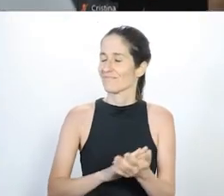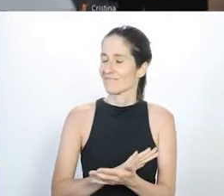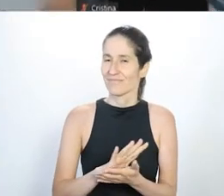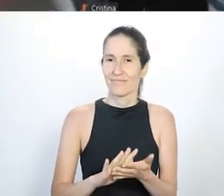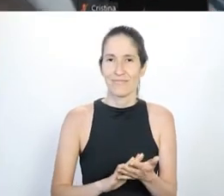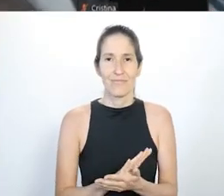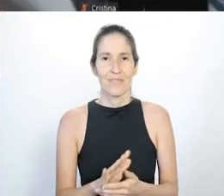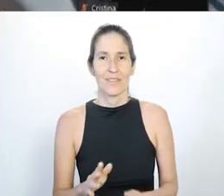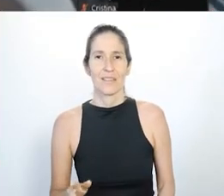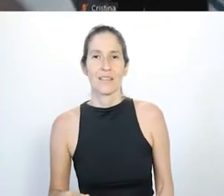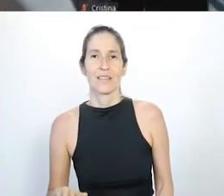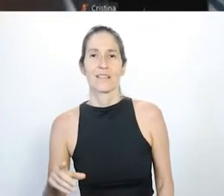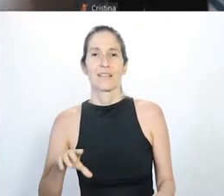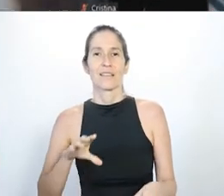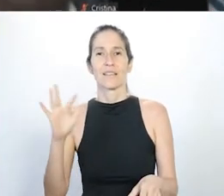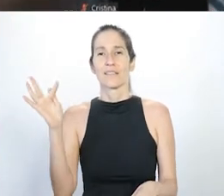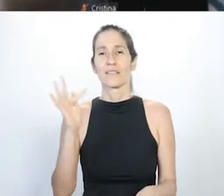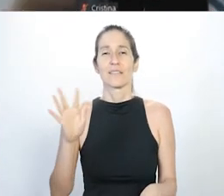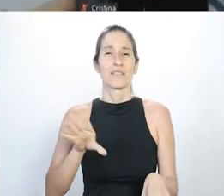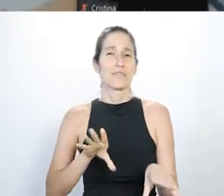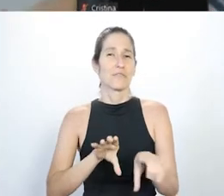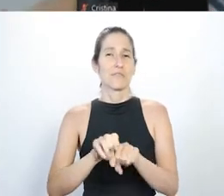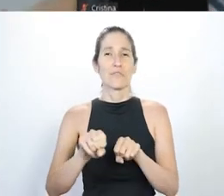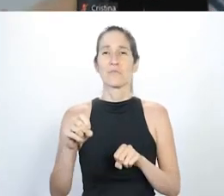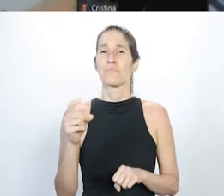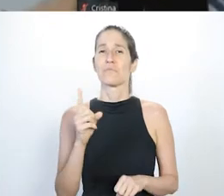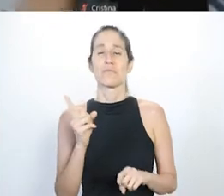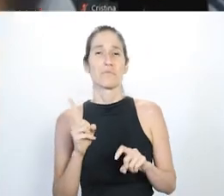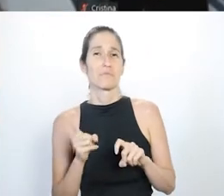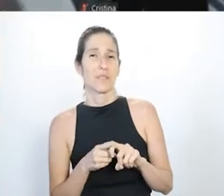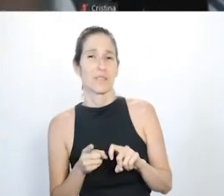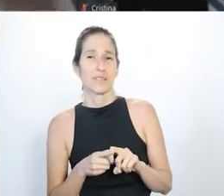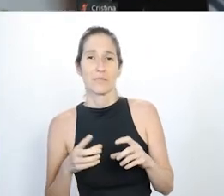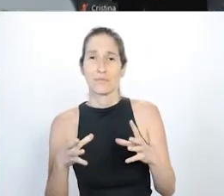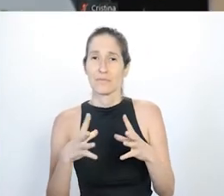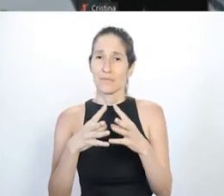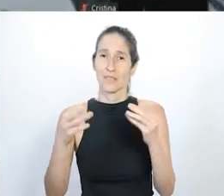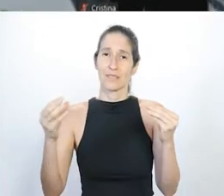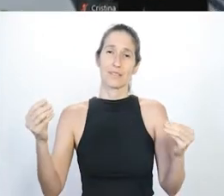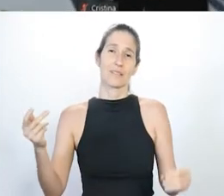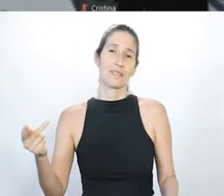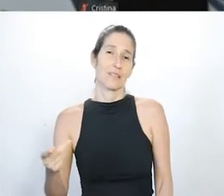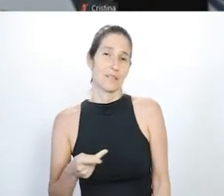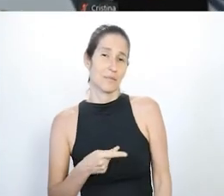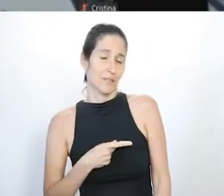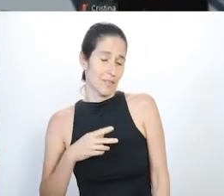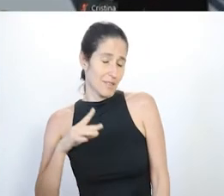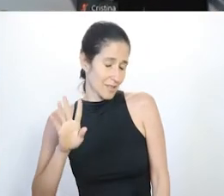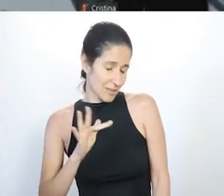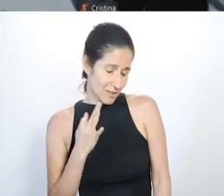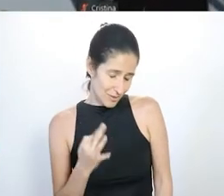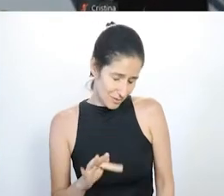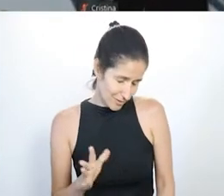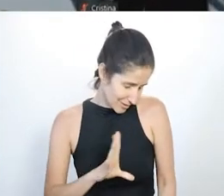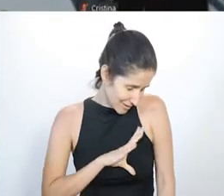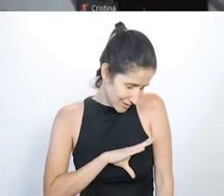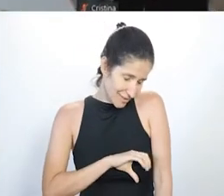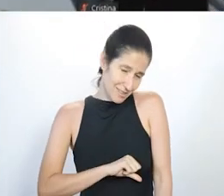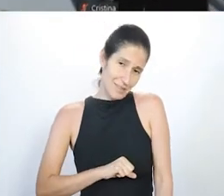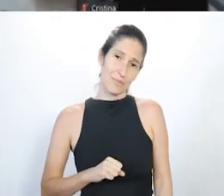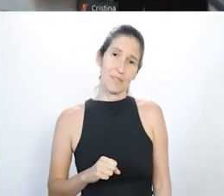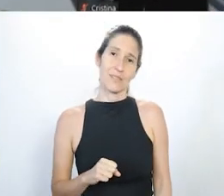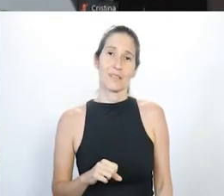doutor pra curar mal de amor, pois o remédio é chorar. A medicina